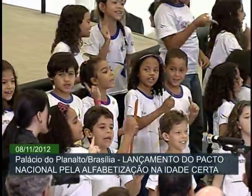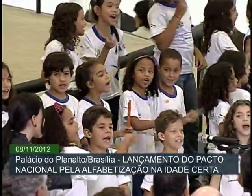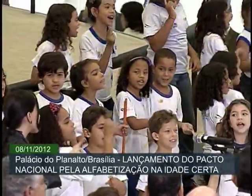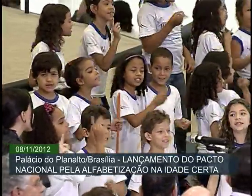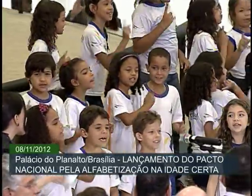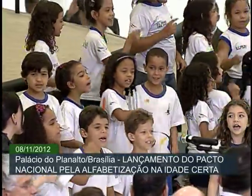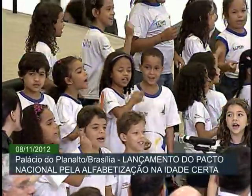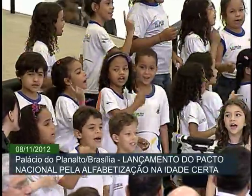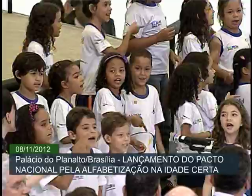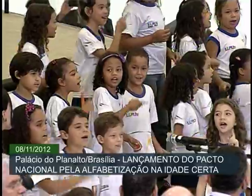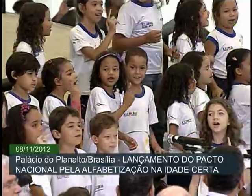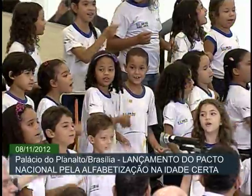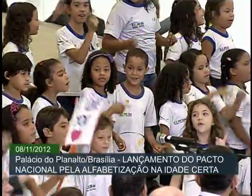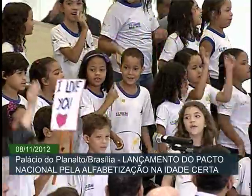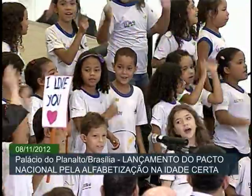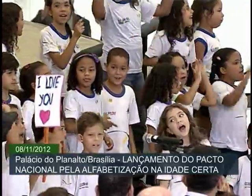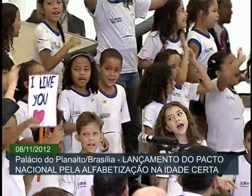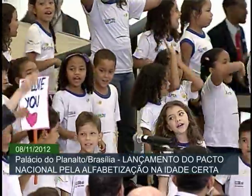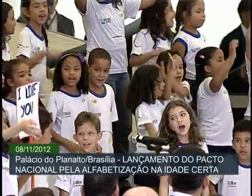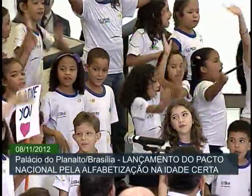cada nação.